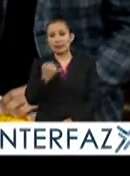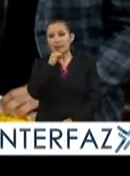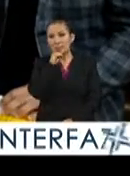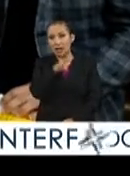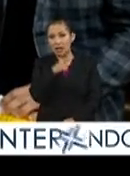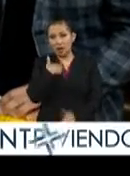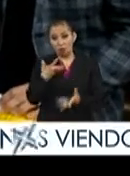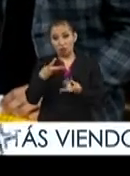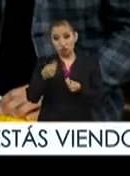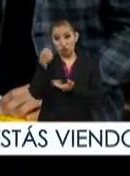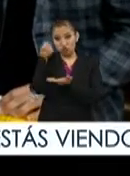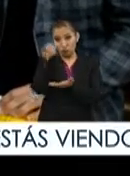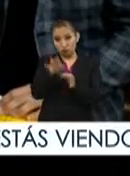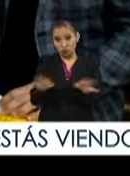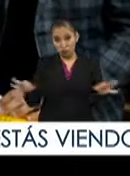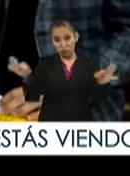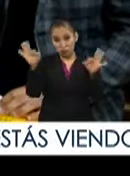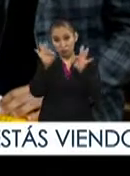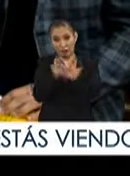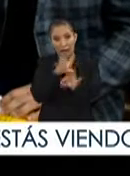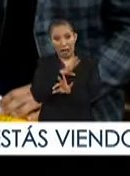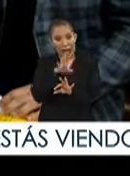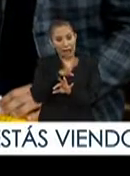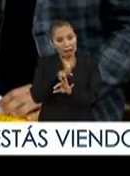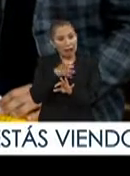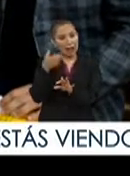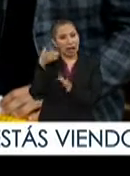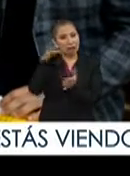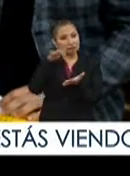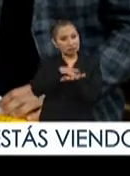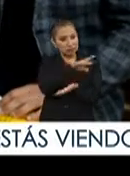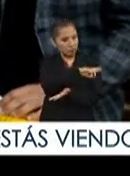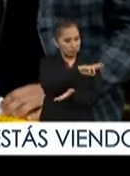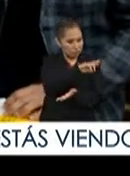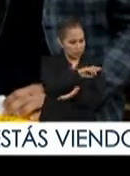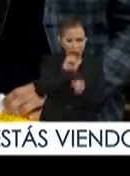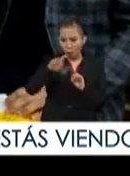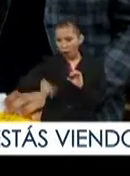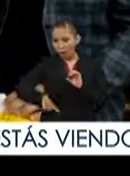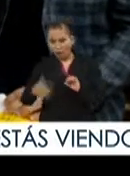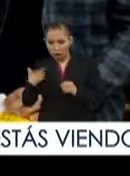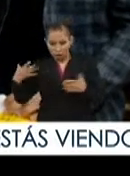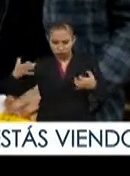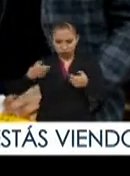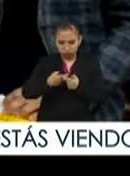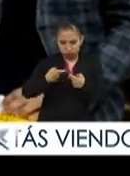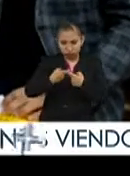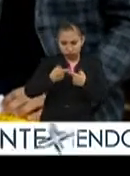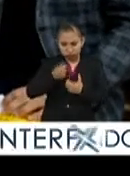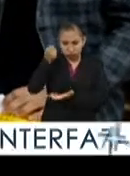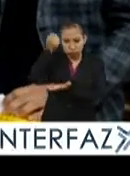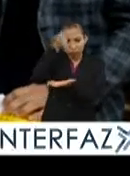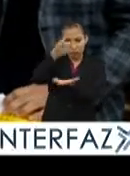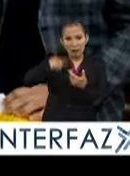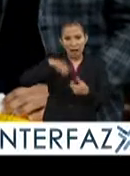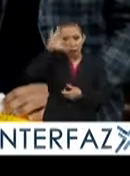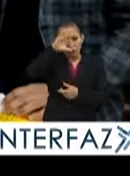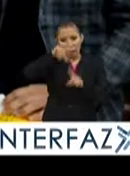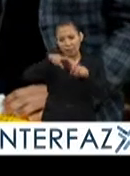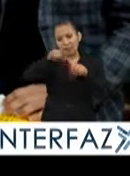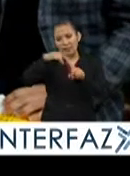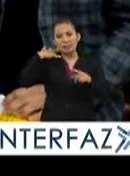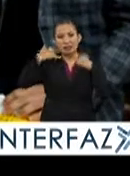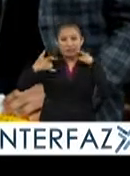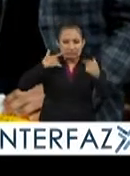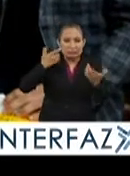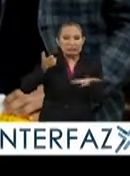la inversión es importante, que haya inversión privada o pública en la cultura, desde distintos